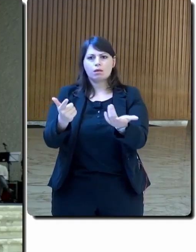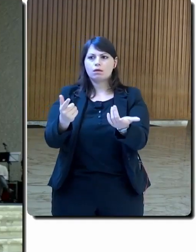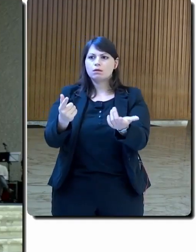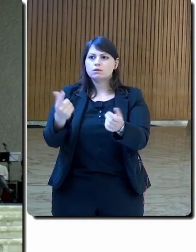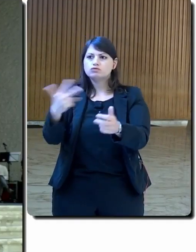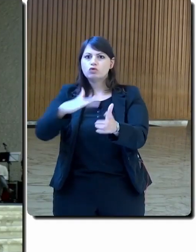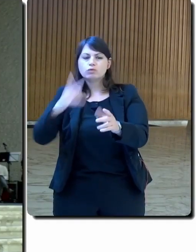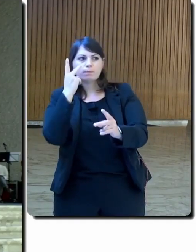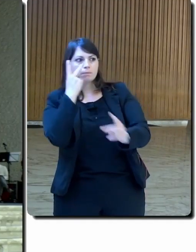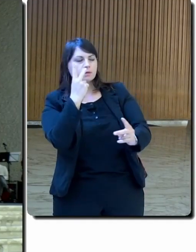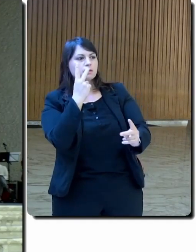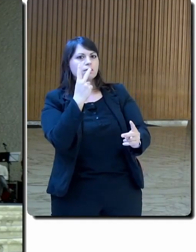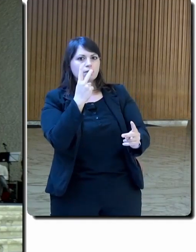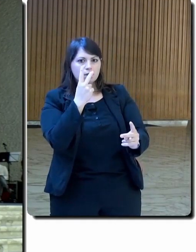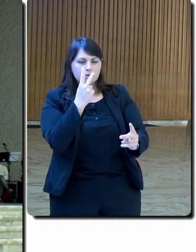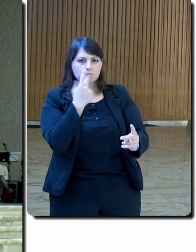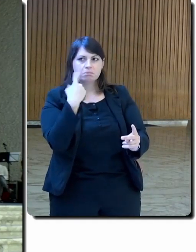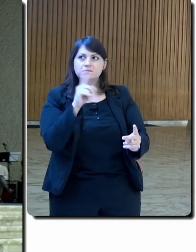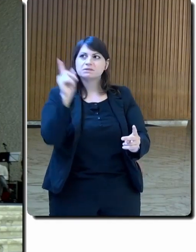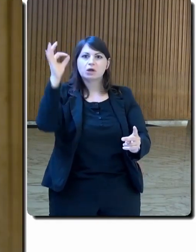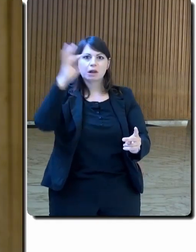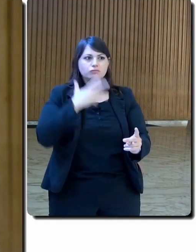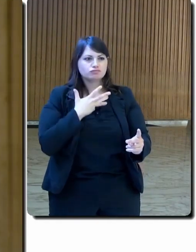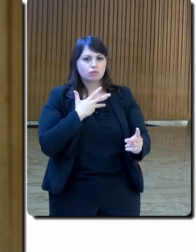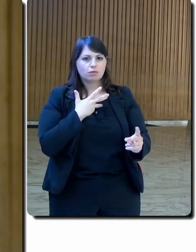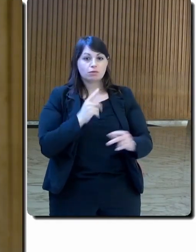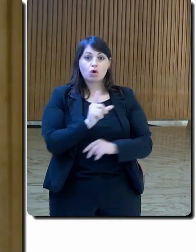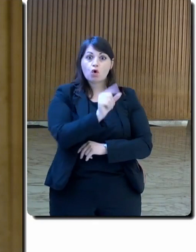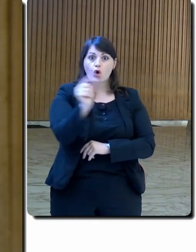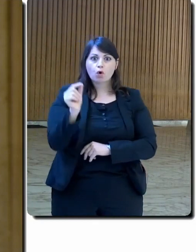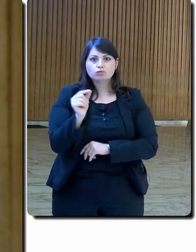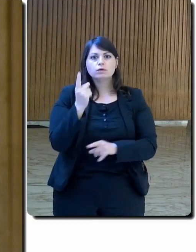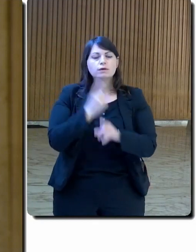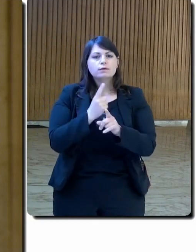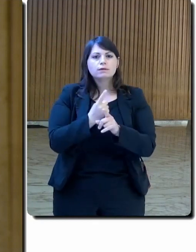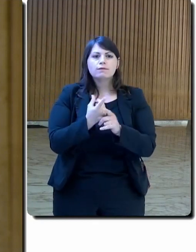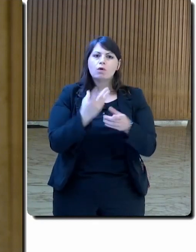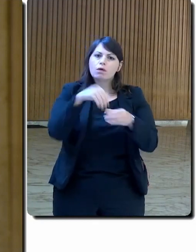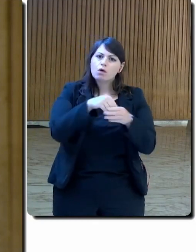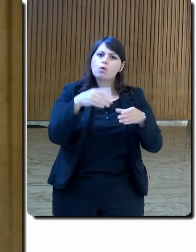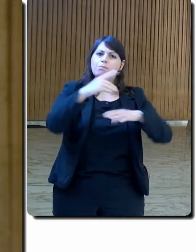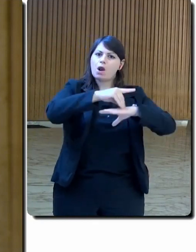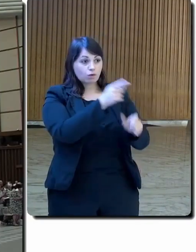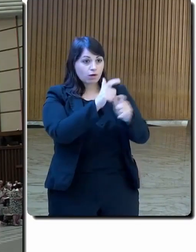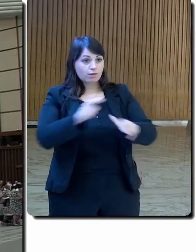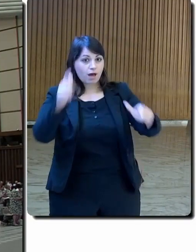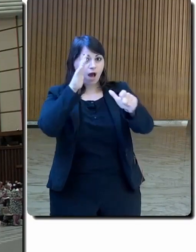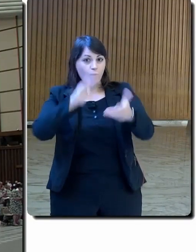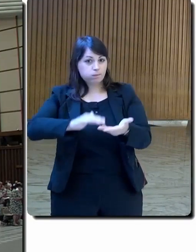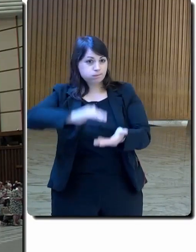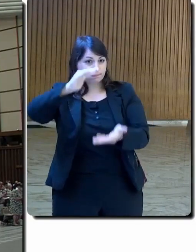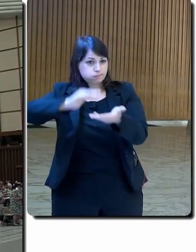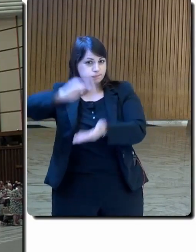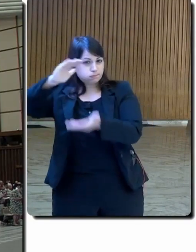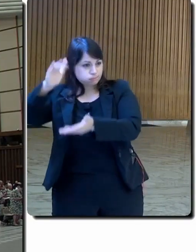Um ano mais tarde do que o previsto, por causa da pandemia, a Festa das Famílias voltou a Roma num formato inédito, reunindo